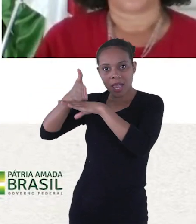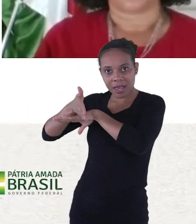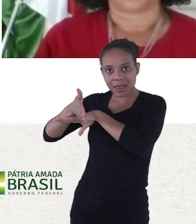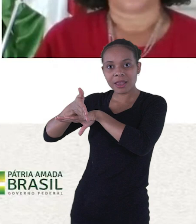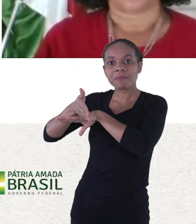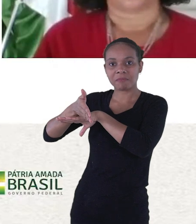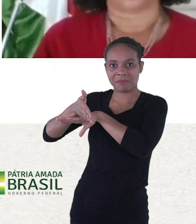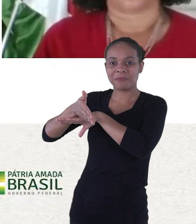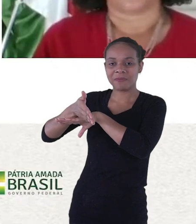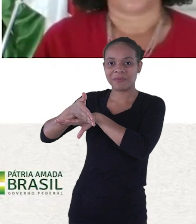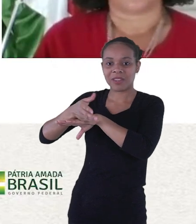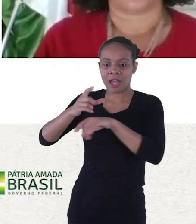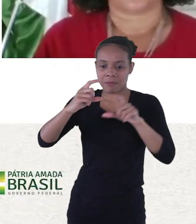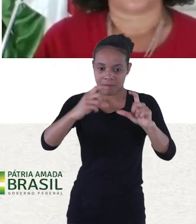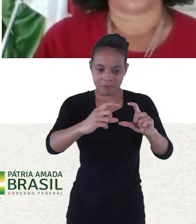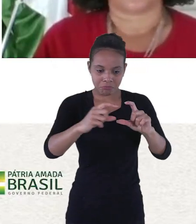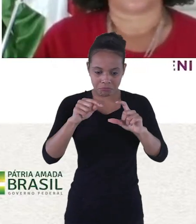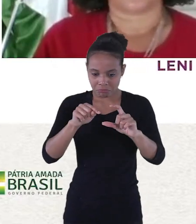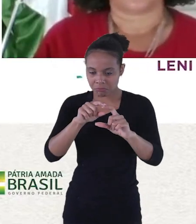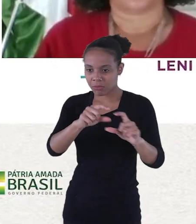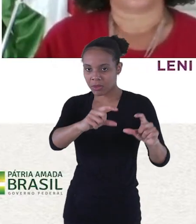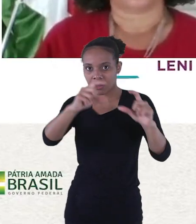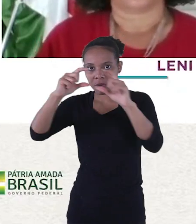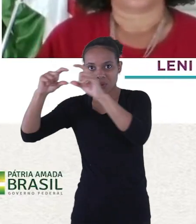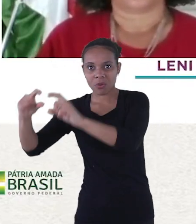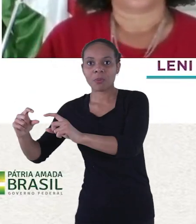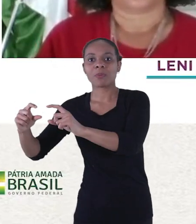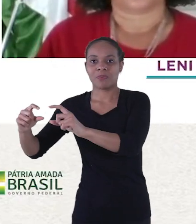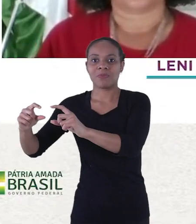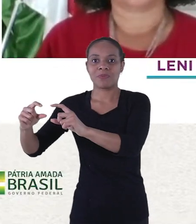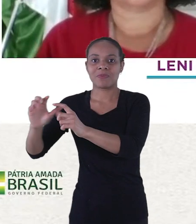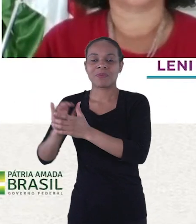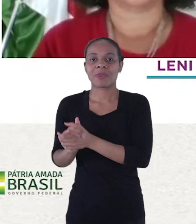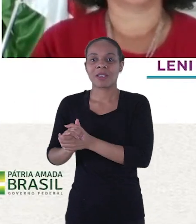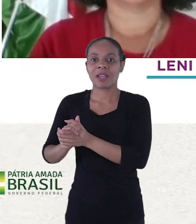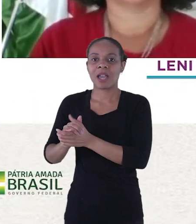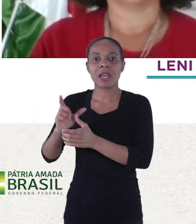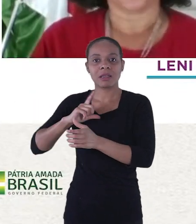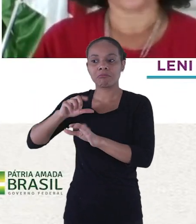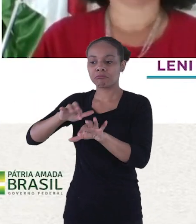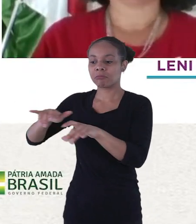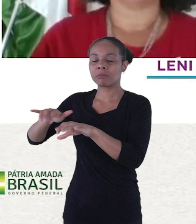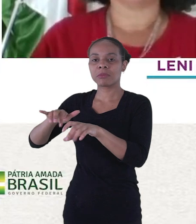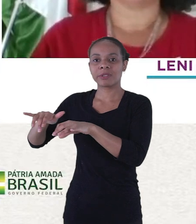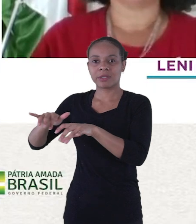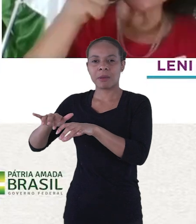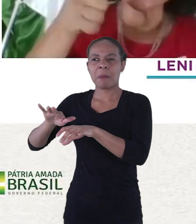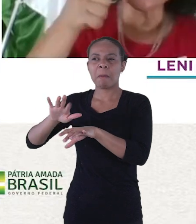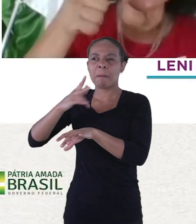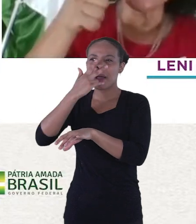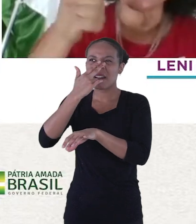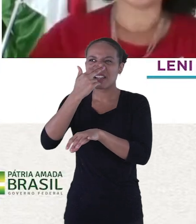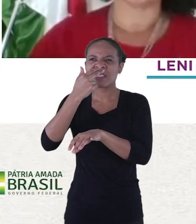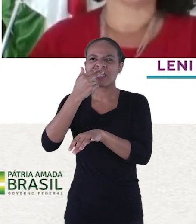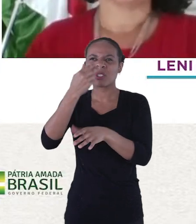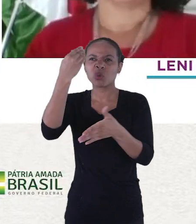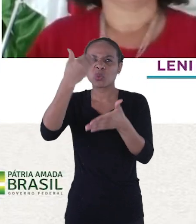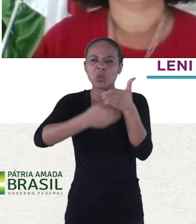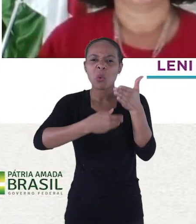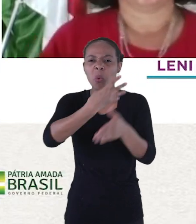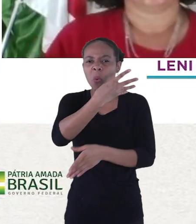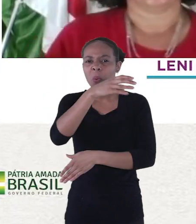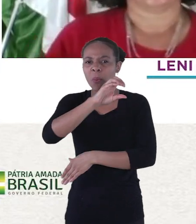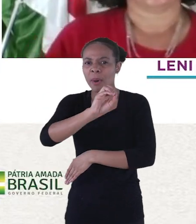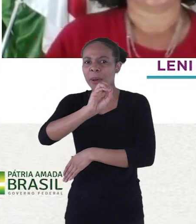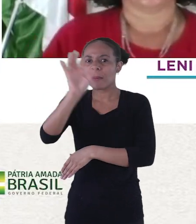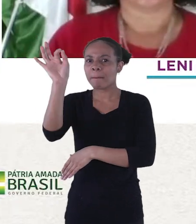aí aplica esse cupom para ganhar um desconto, que vai ser dado lá. Eu acho que o desconto é de 40% da obra. Opa,